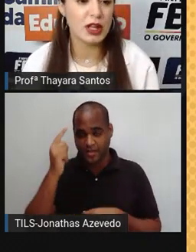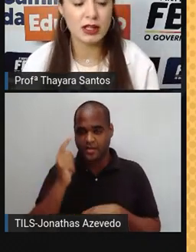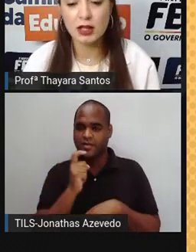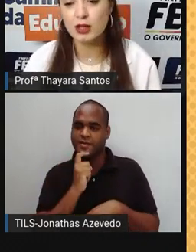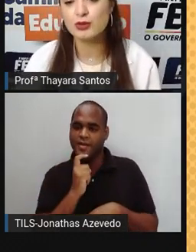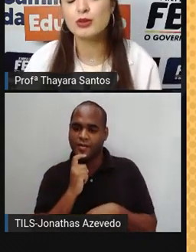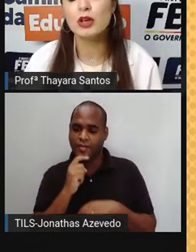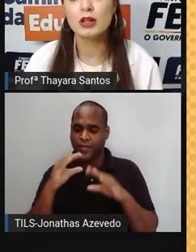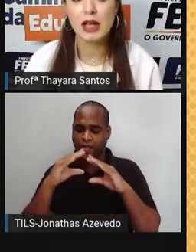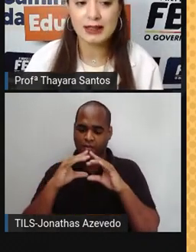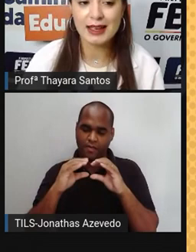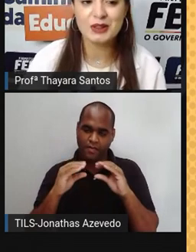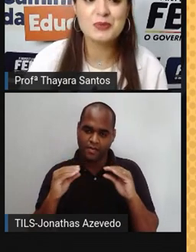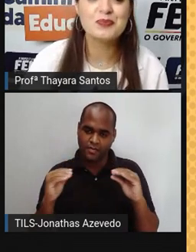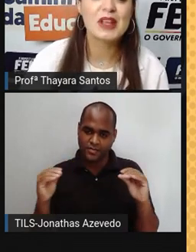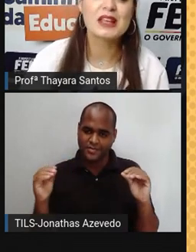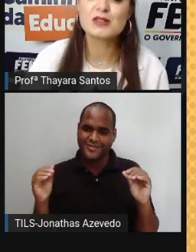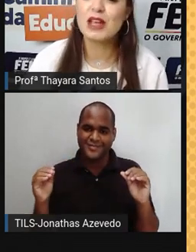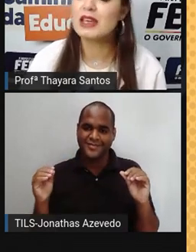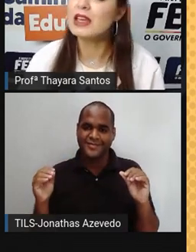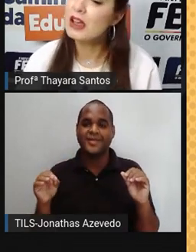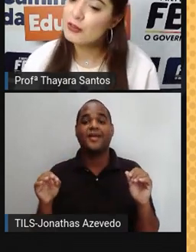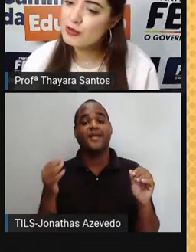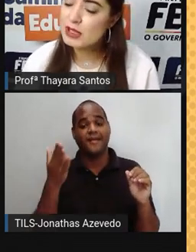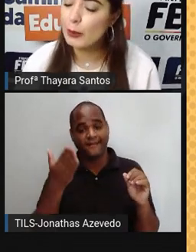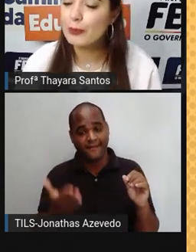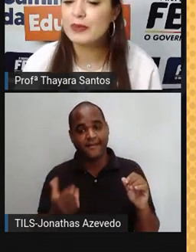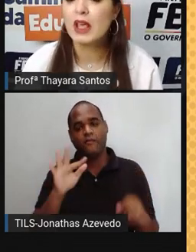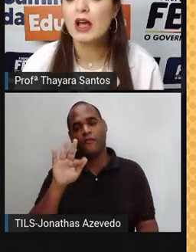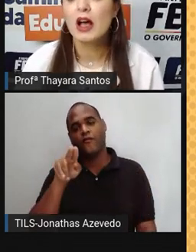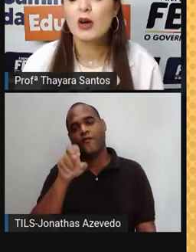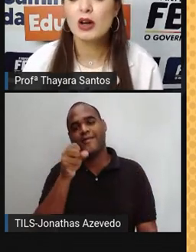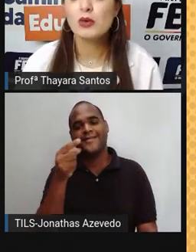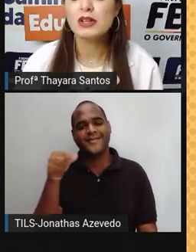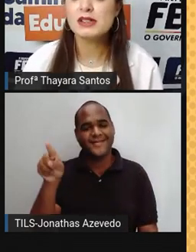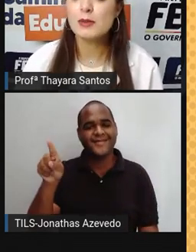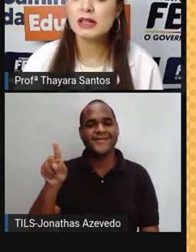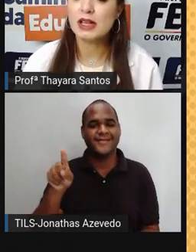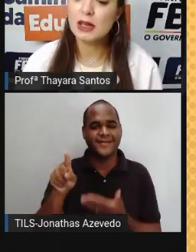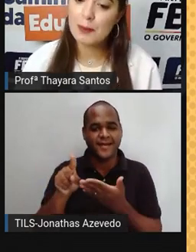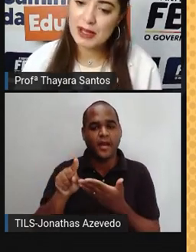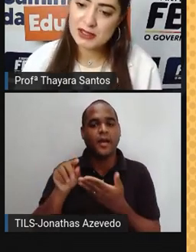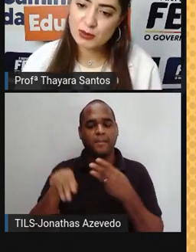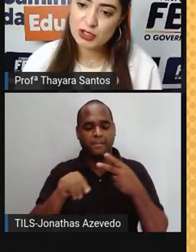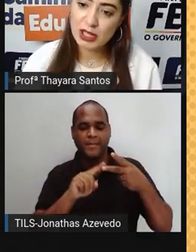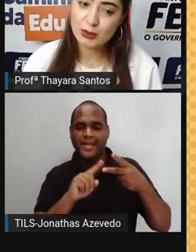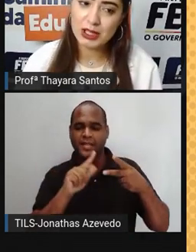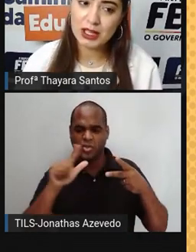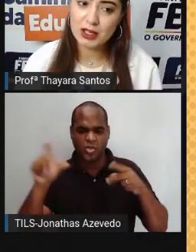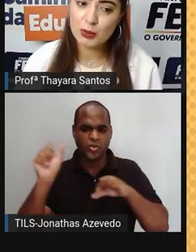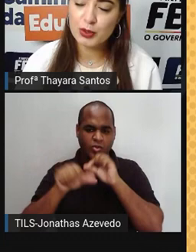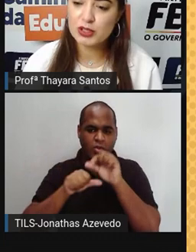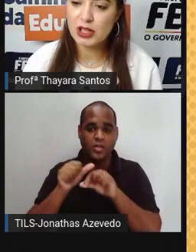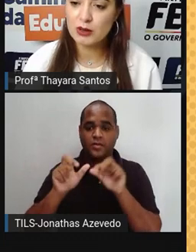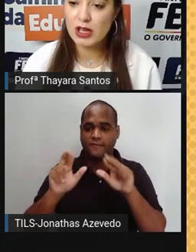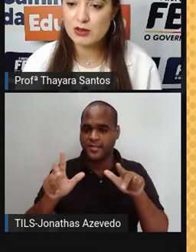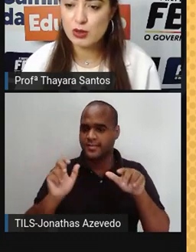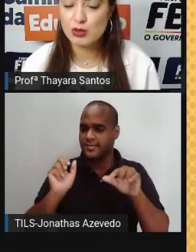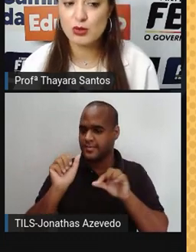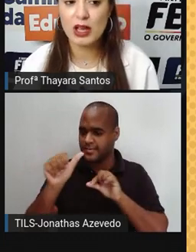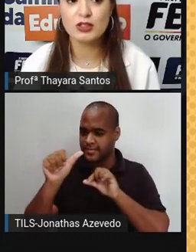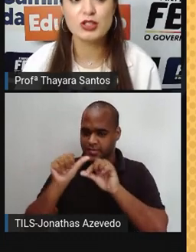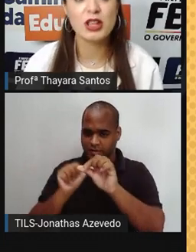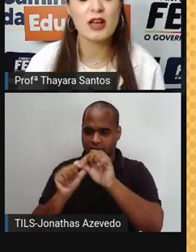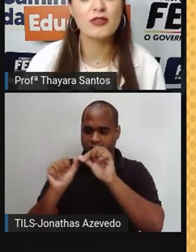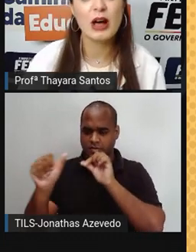sorvete derretendo derretendo isso daí é fusão agora com essa matéria passa do estado líquido para o estado